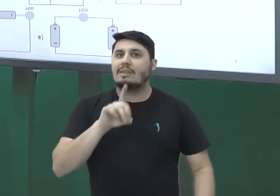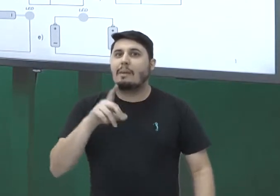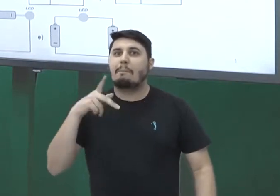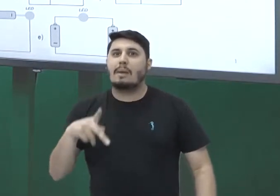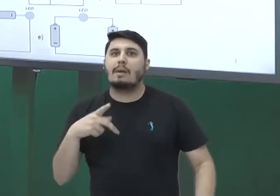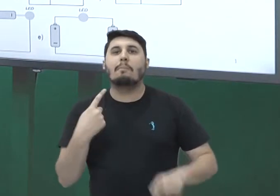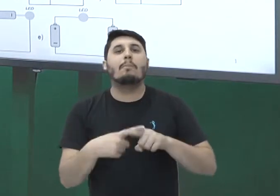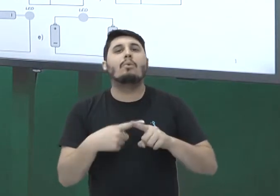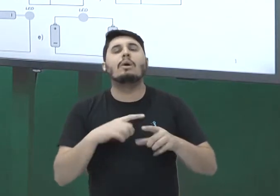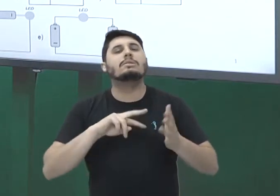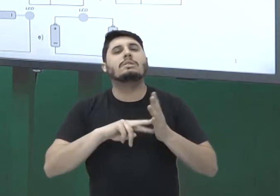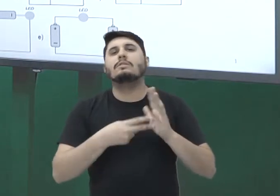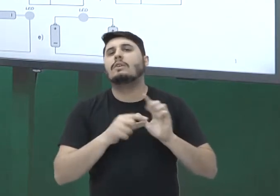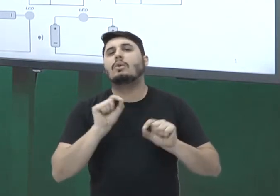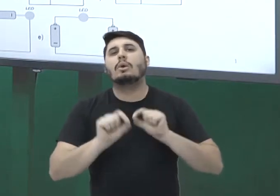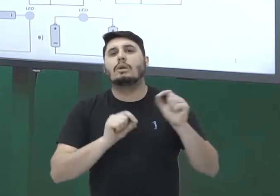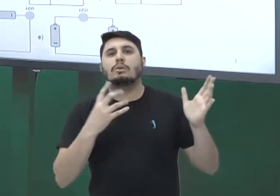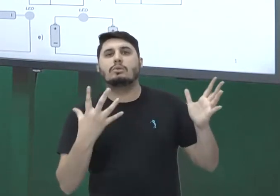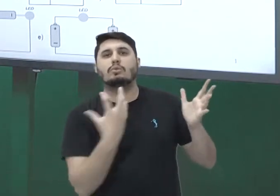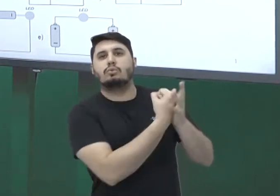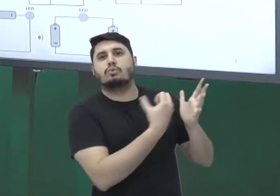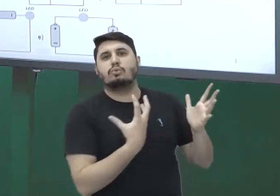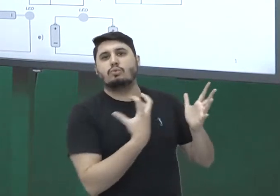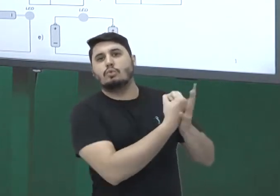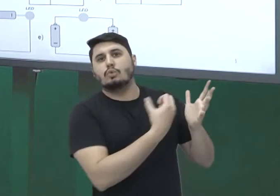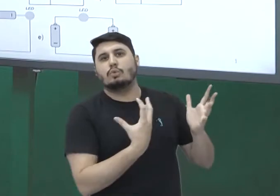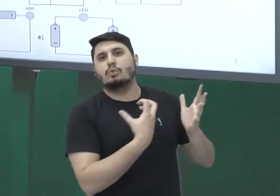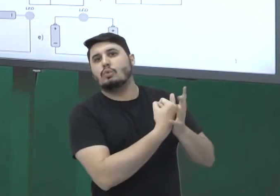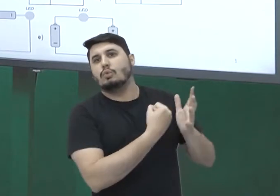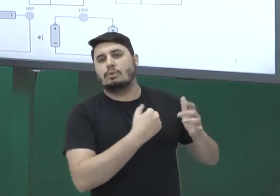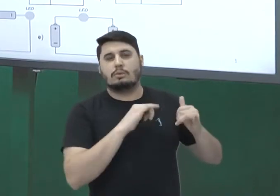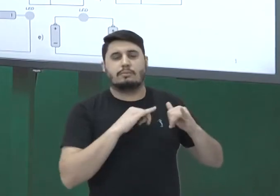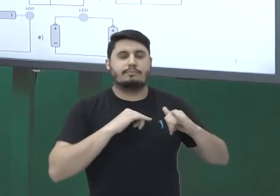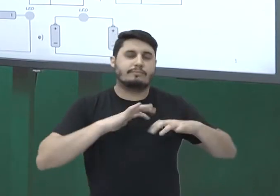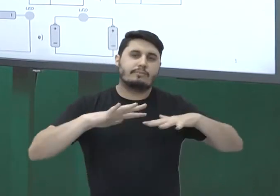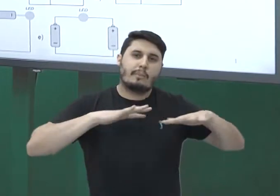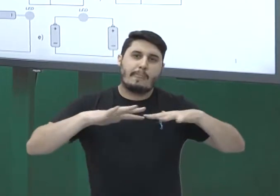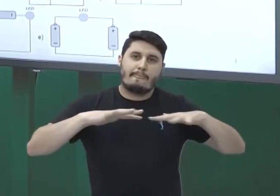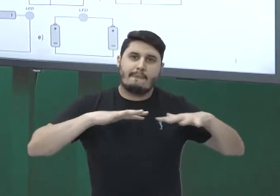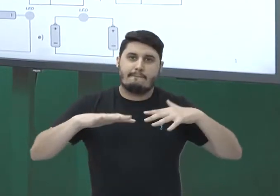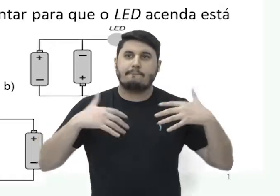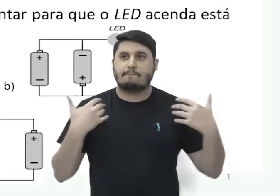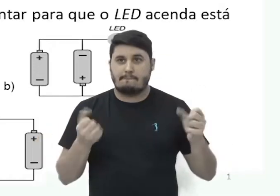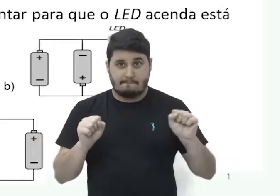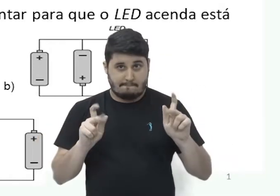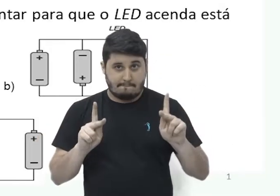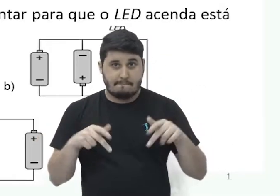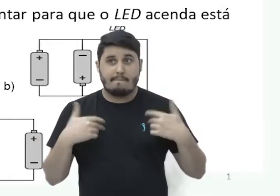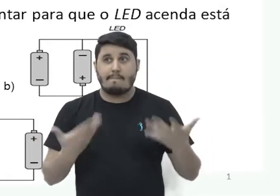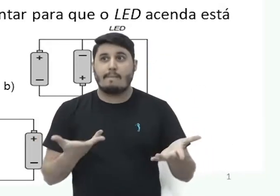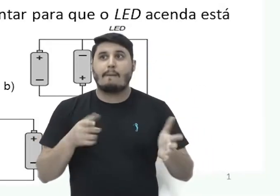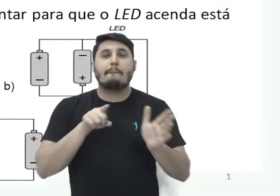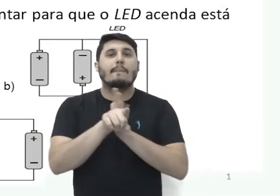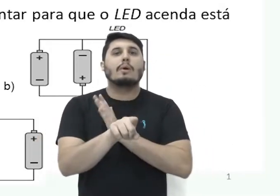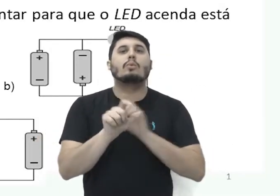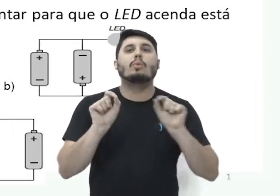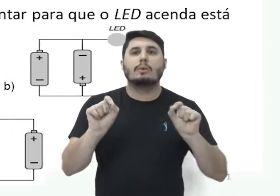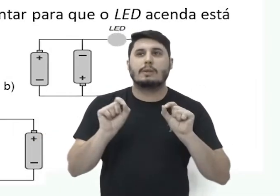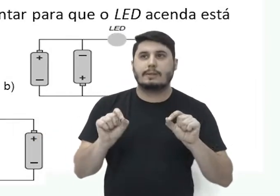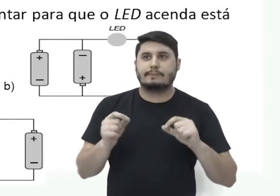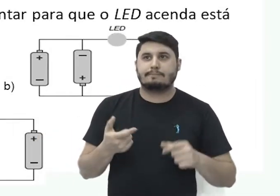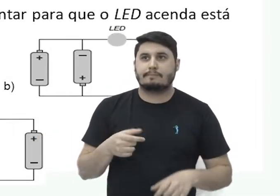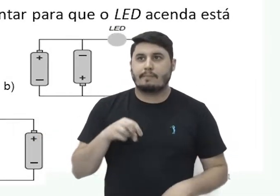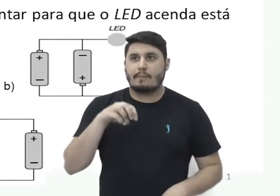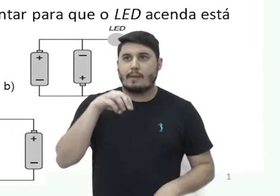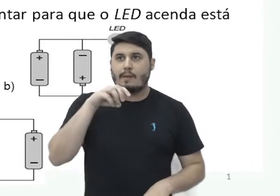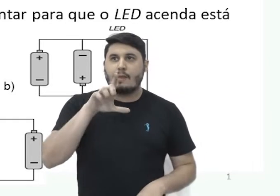elétricas. Tá certo? Então, ó, presta atenção no que a questão diz. O LED é um